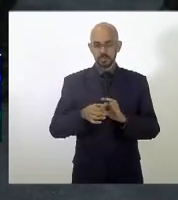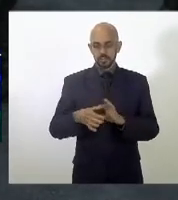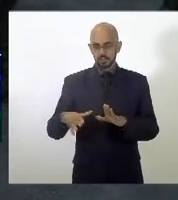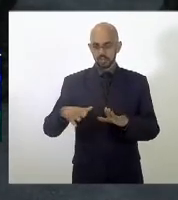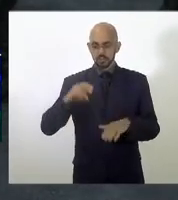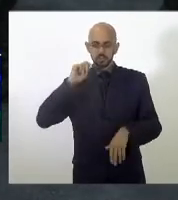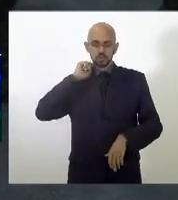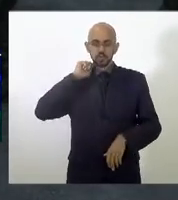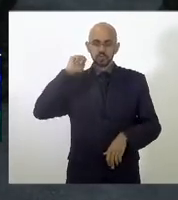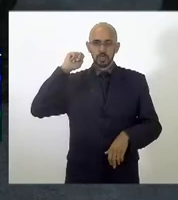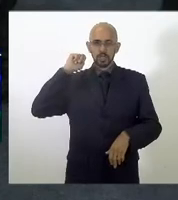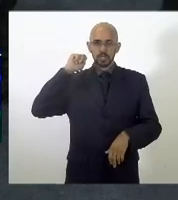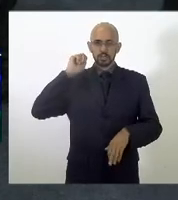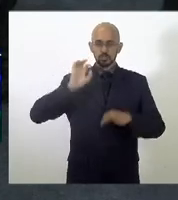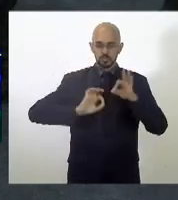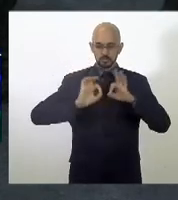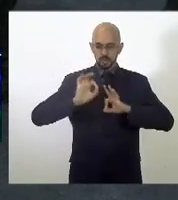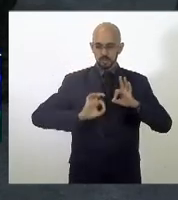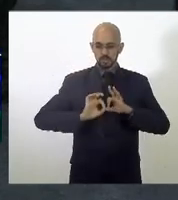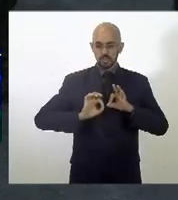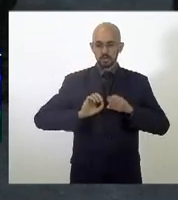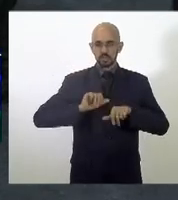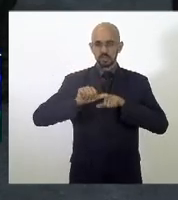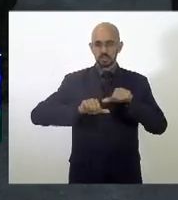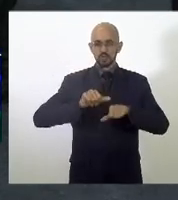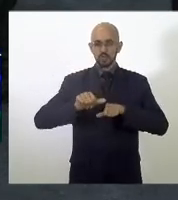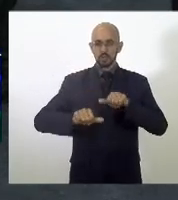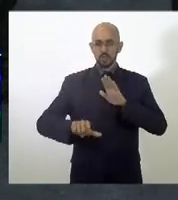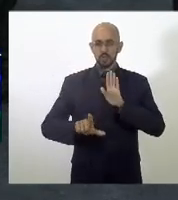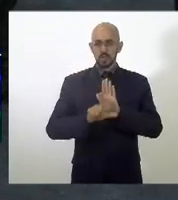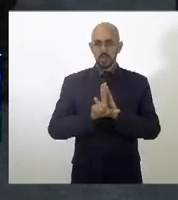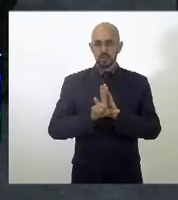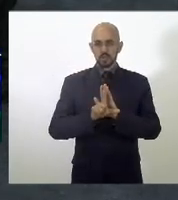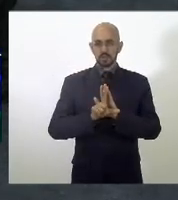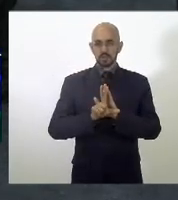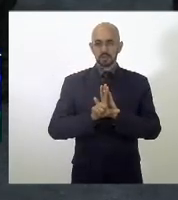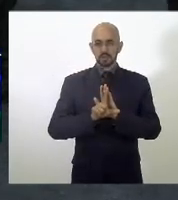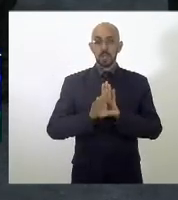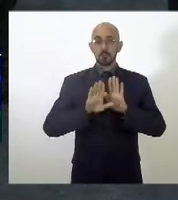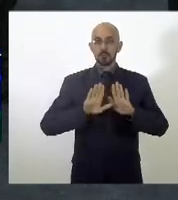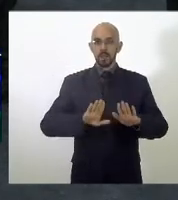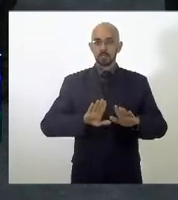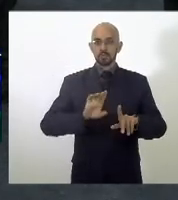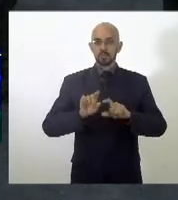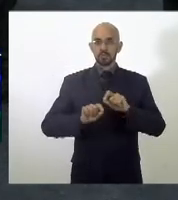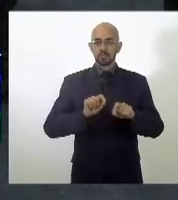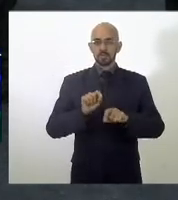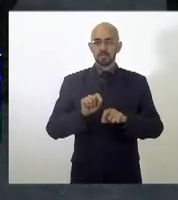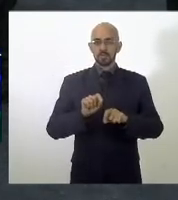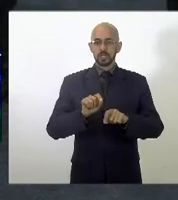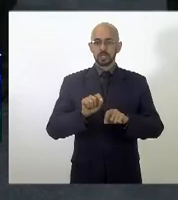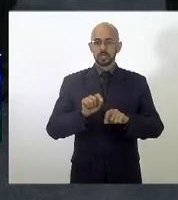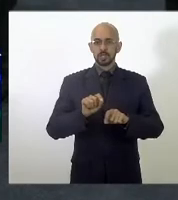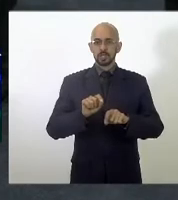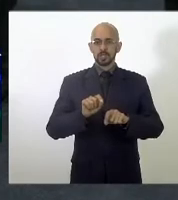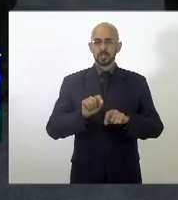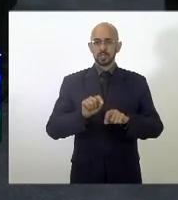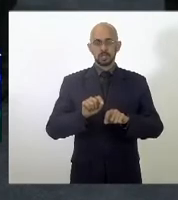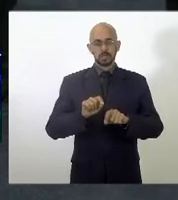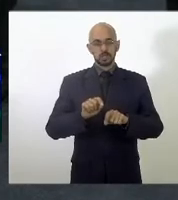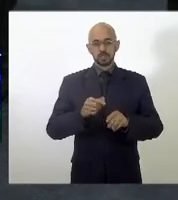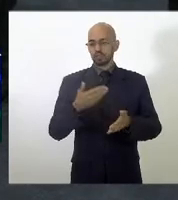com esse projeto que virou lei. Se bem que houve muitos